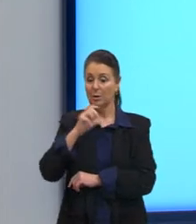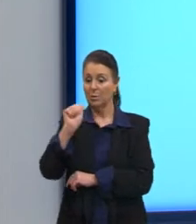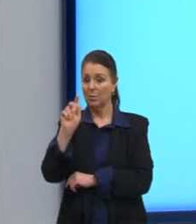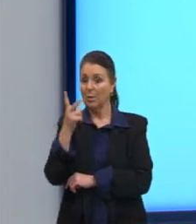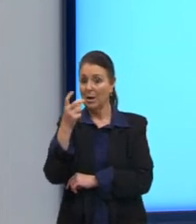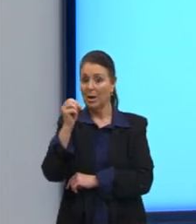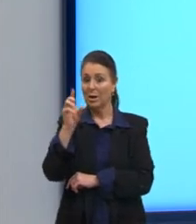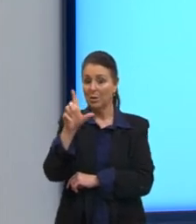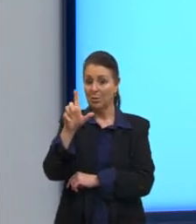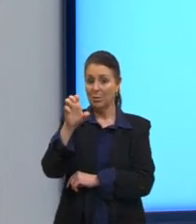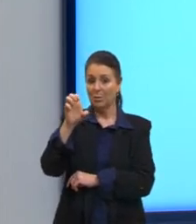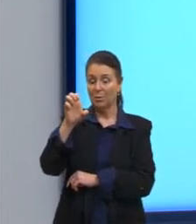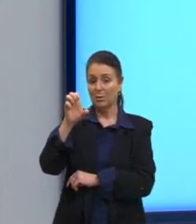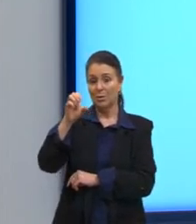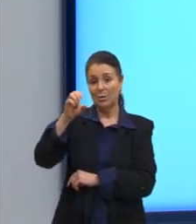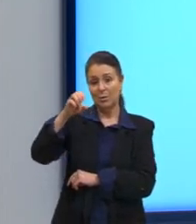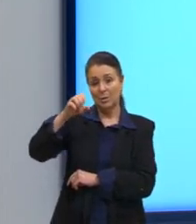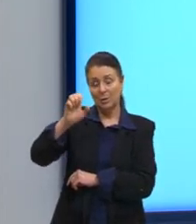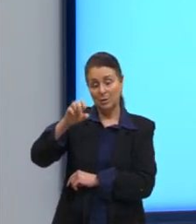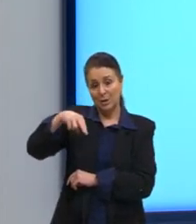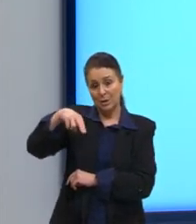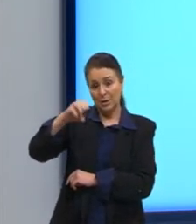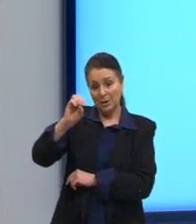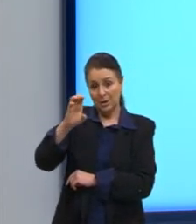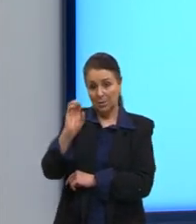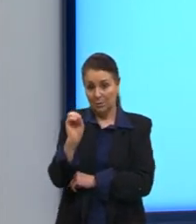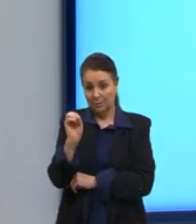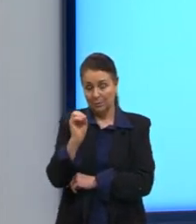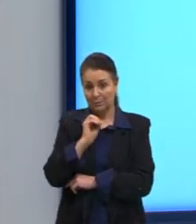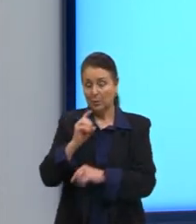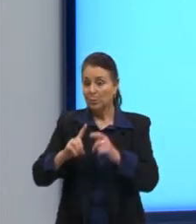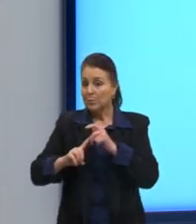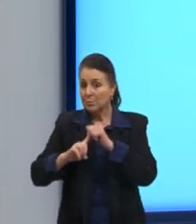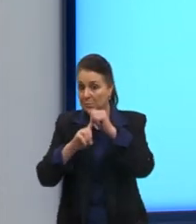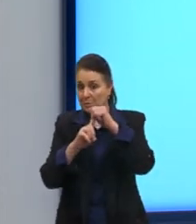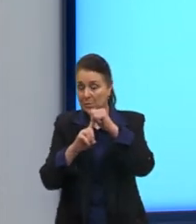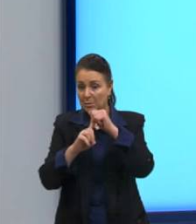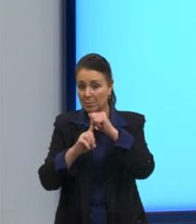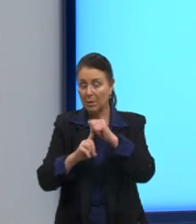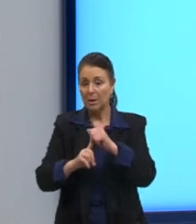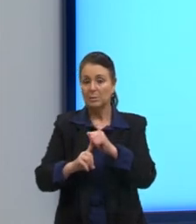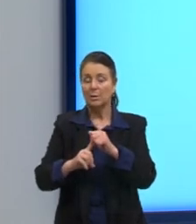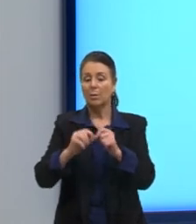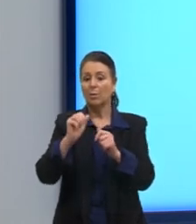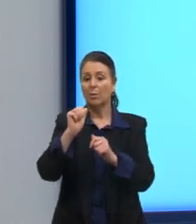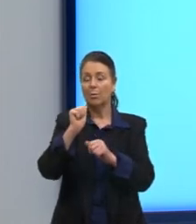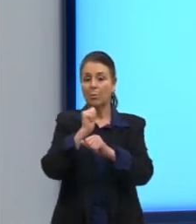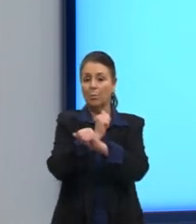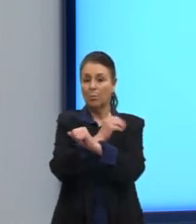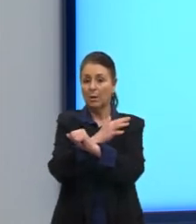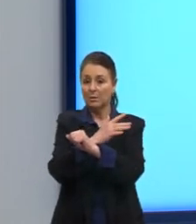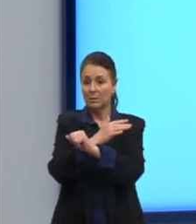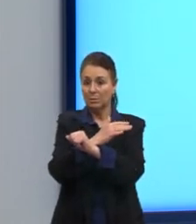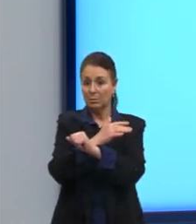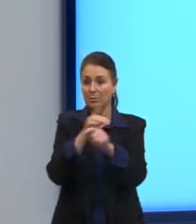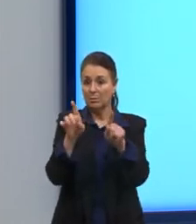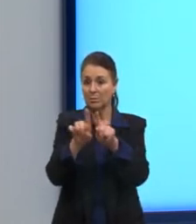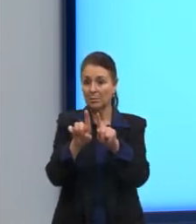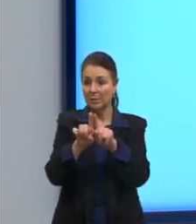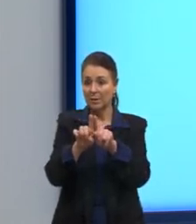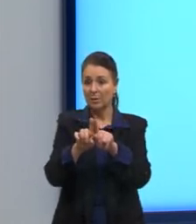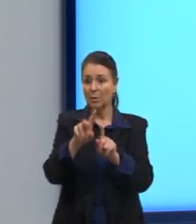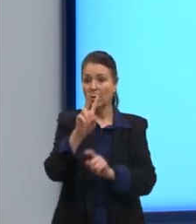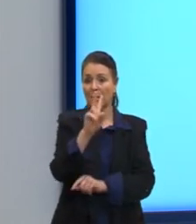tá os principais aí que acabou entrando nessas reações eu acho do clorídrico que é o hcl o HBR o ácido